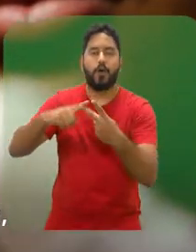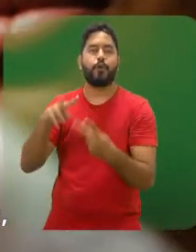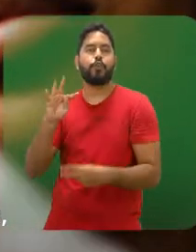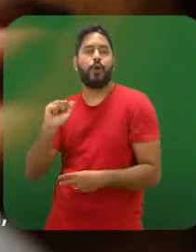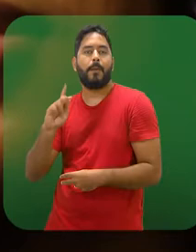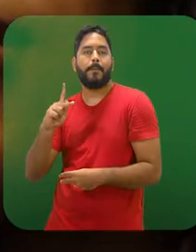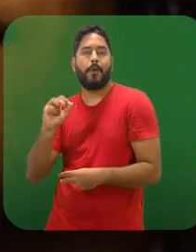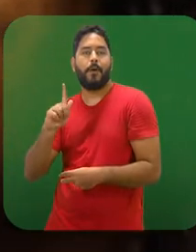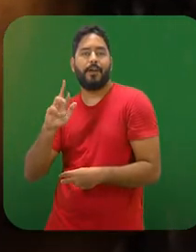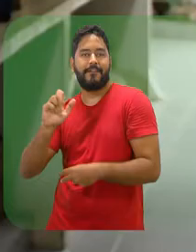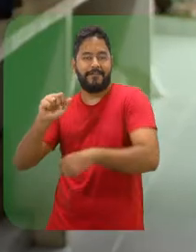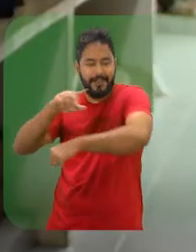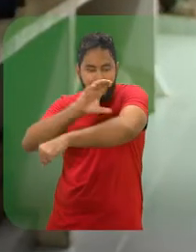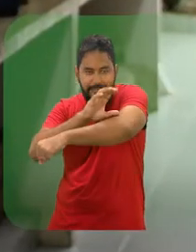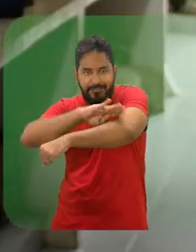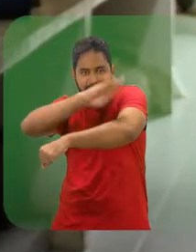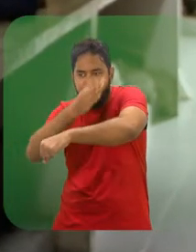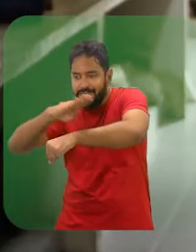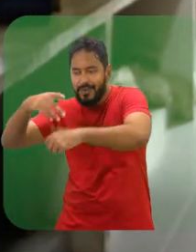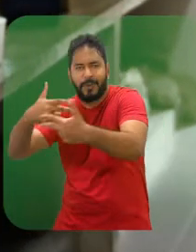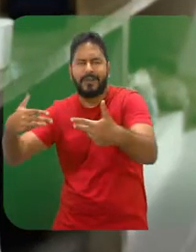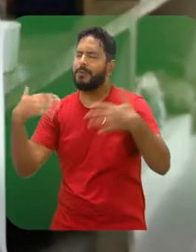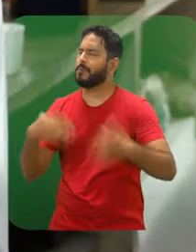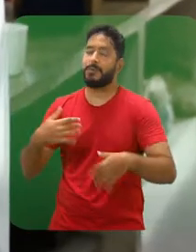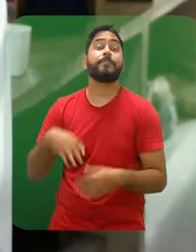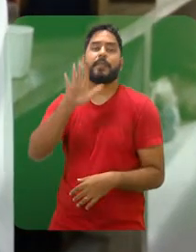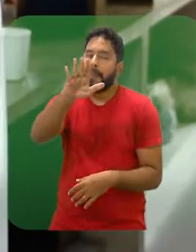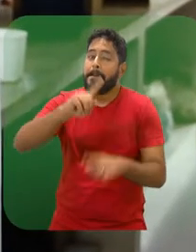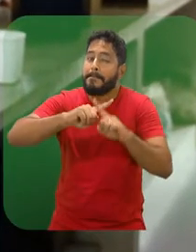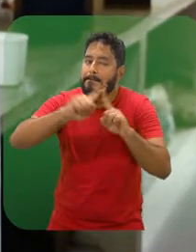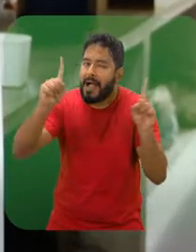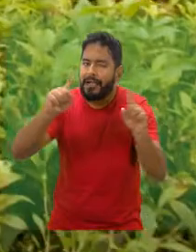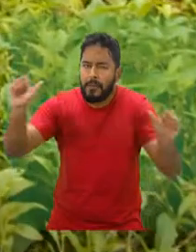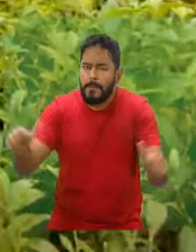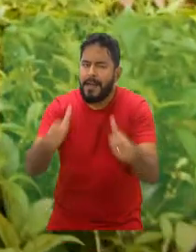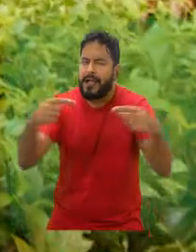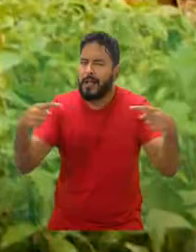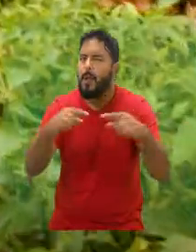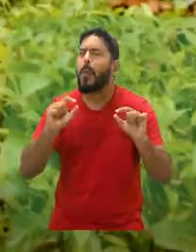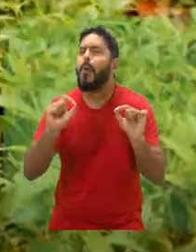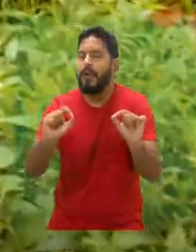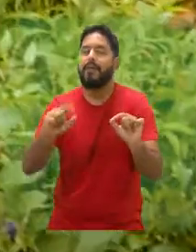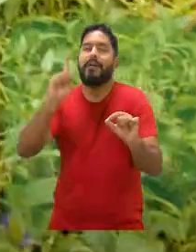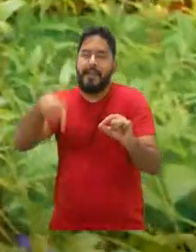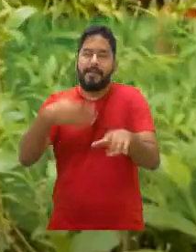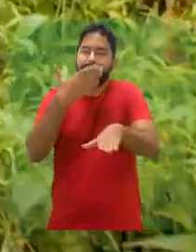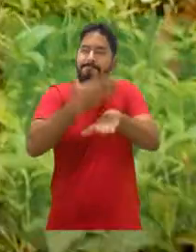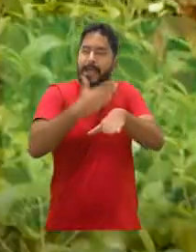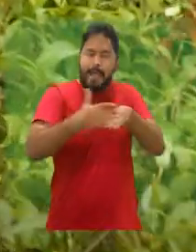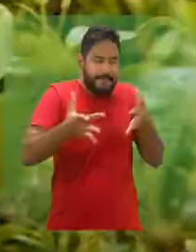também topografia, geoprocessamento. E são diversos amores e horizontes que a gente vai vendo dentro do curso. A melhor parte, eu acredito, de